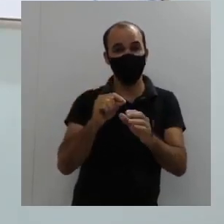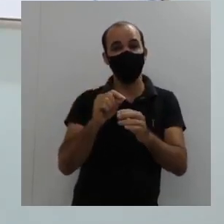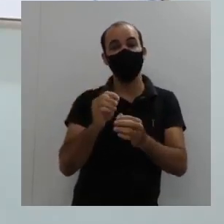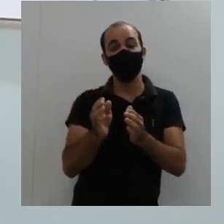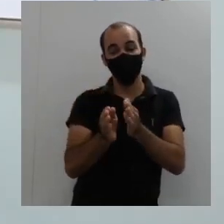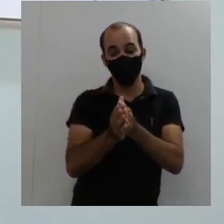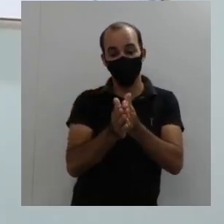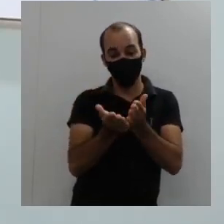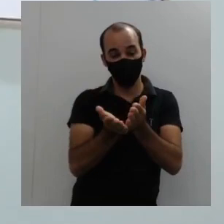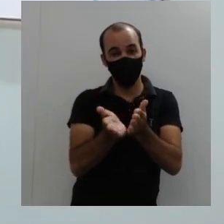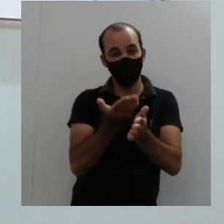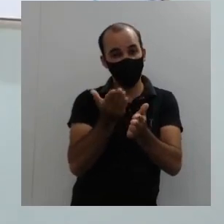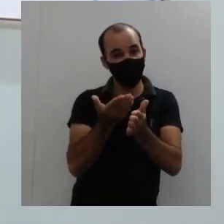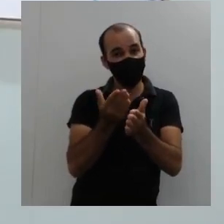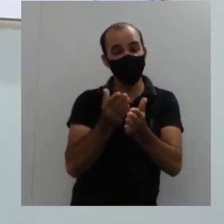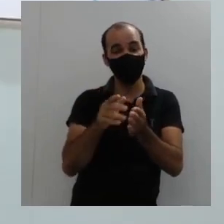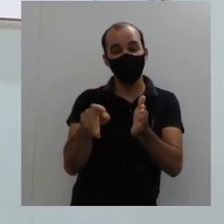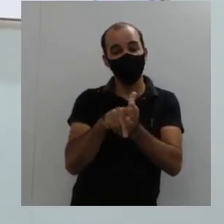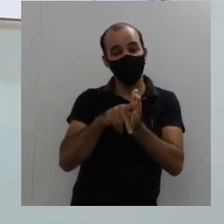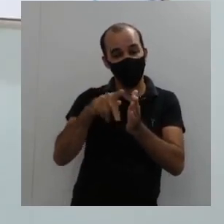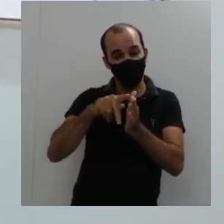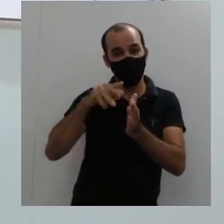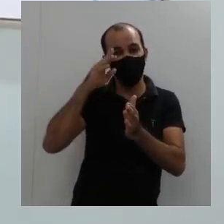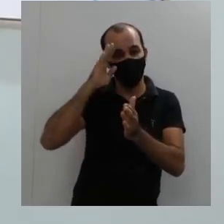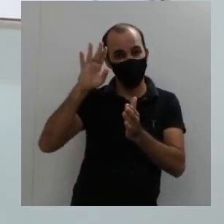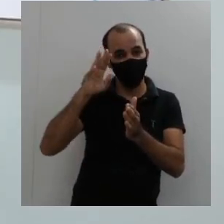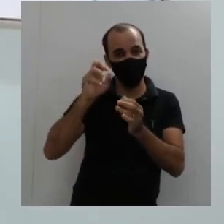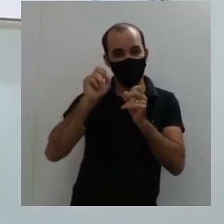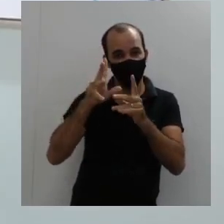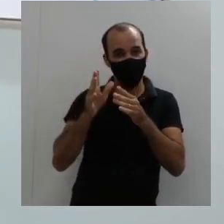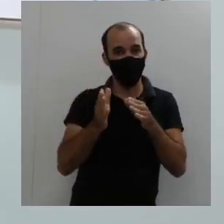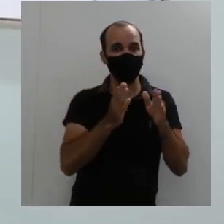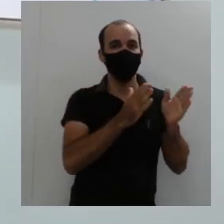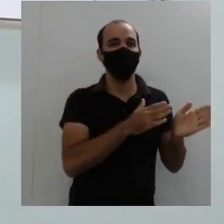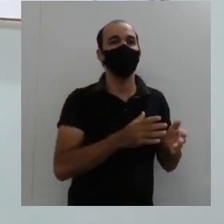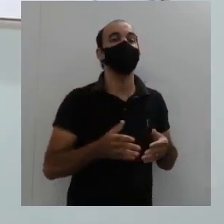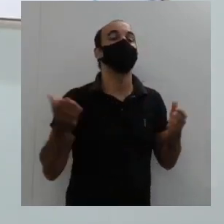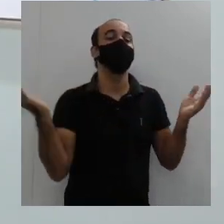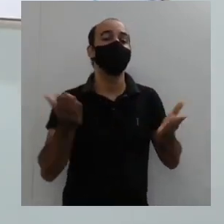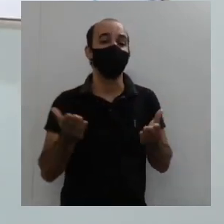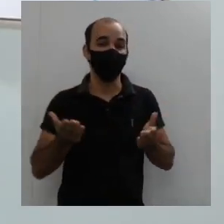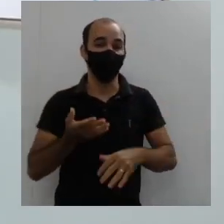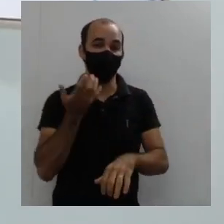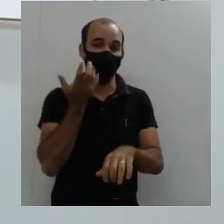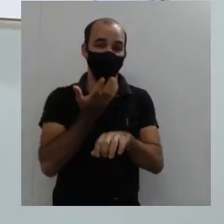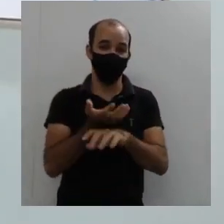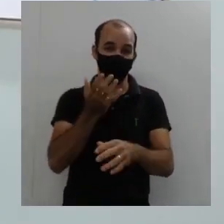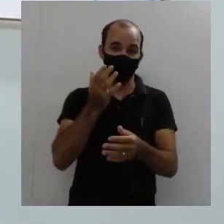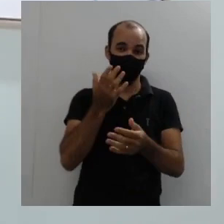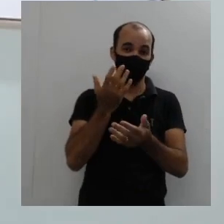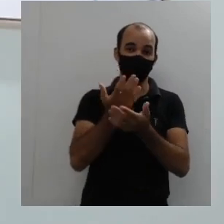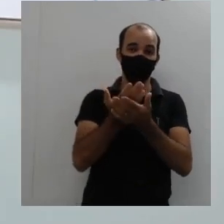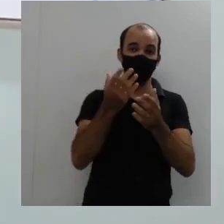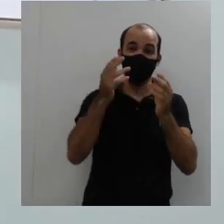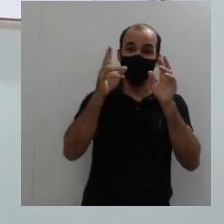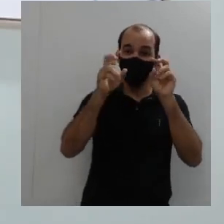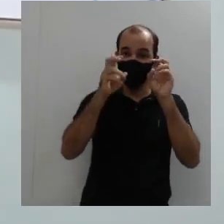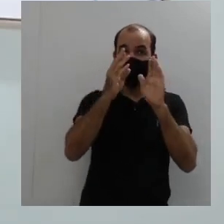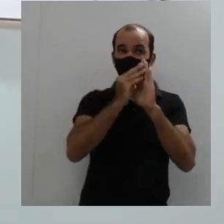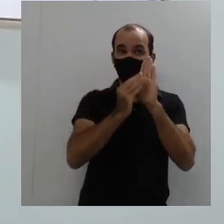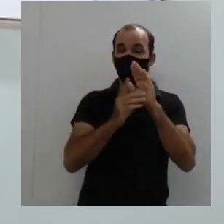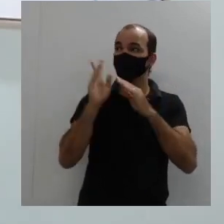bom? Fechado? Então vamos lá à nossa aula de hoje, que é sobre a experiência do mundo, desafios, limites